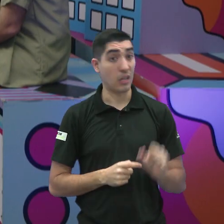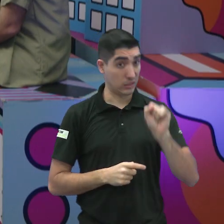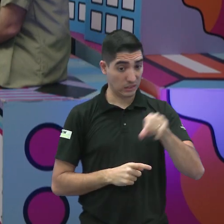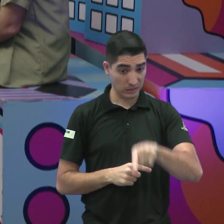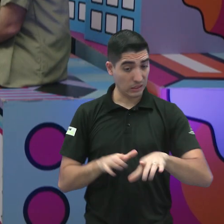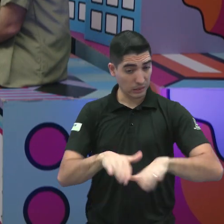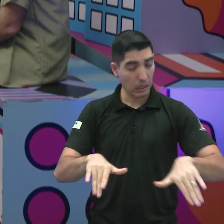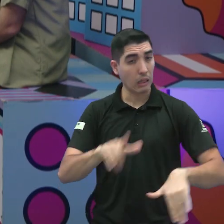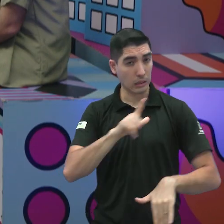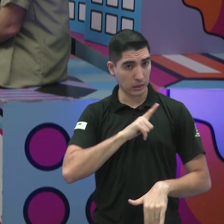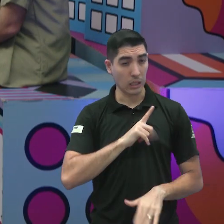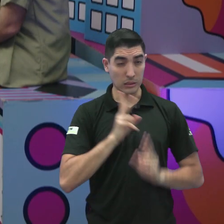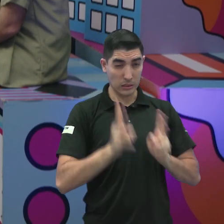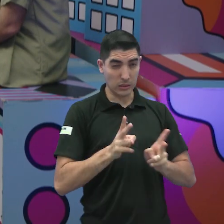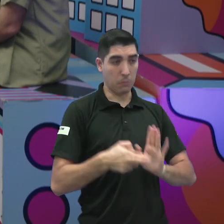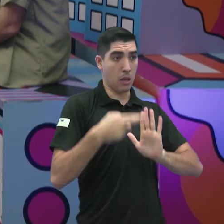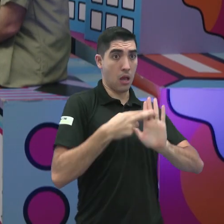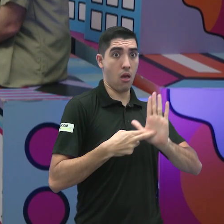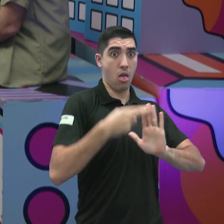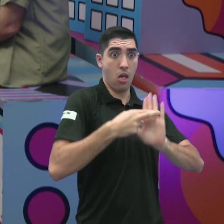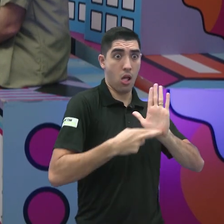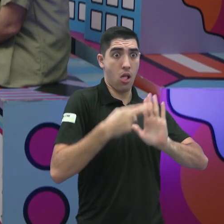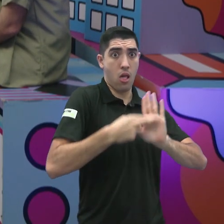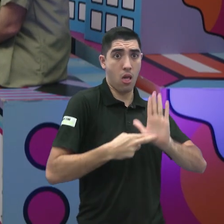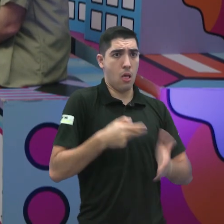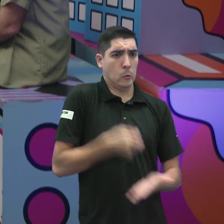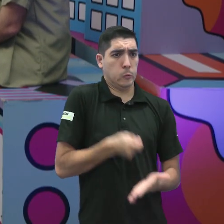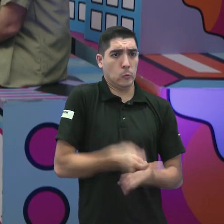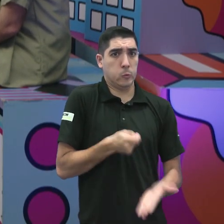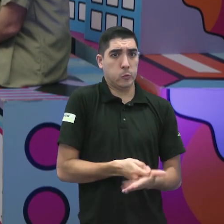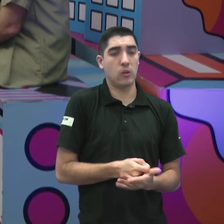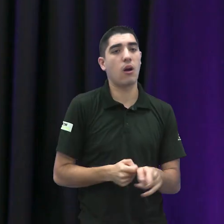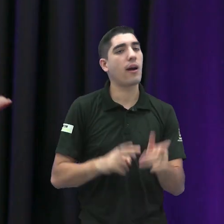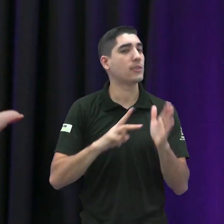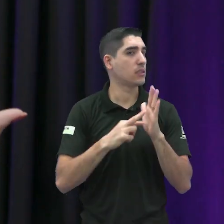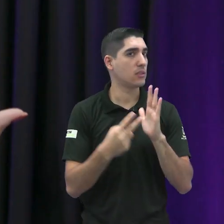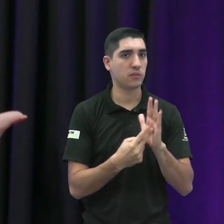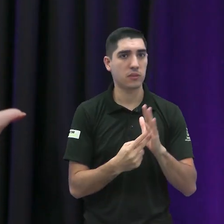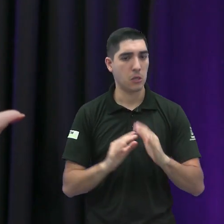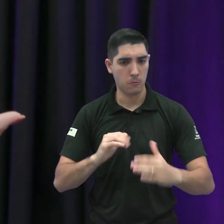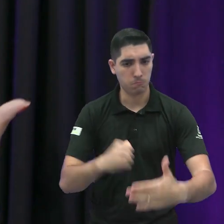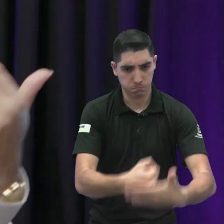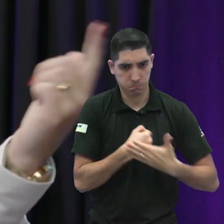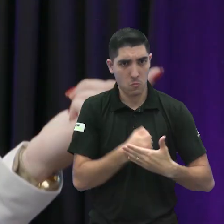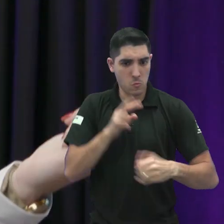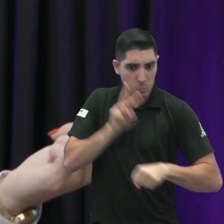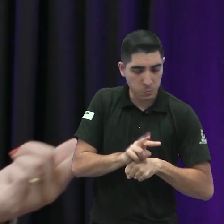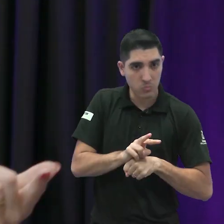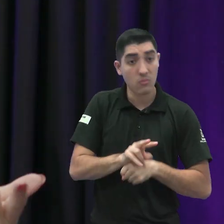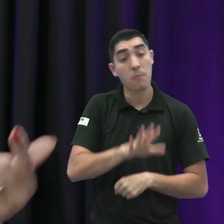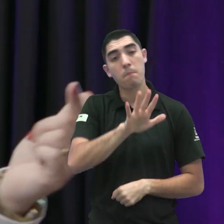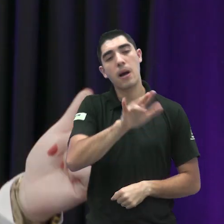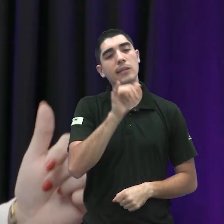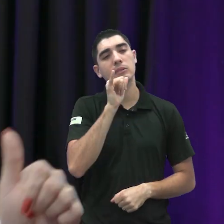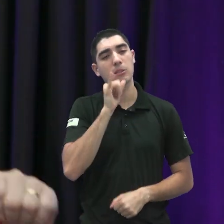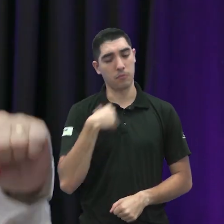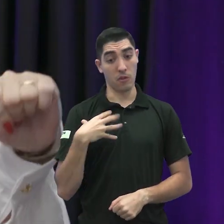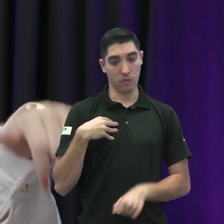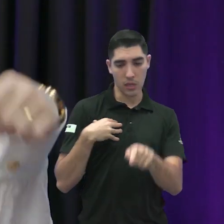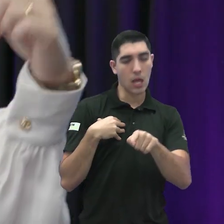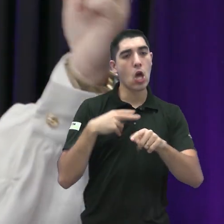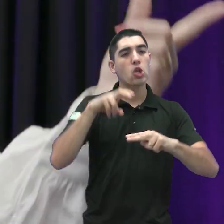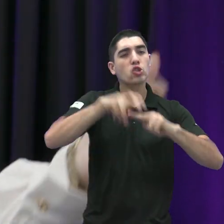uma criança que tem ali regra o tempo todo no lar, já é uma criança super protegida. Se eu vejo o meu